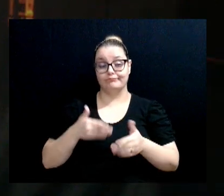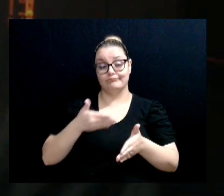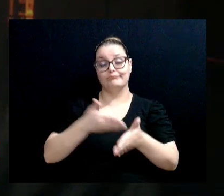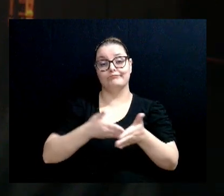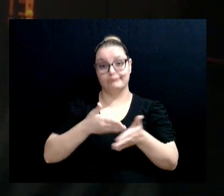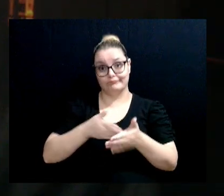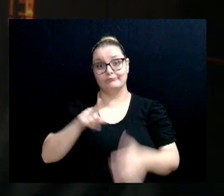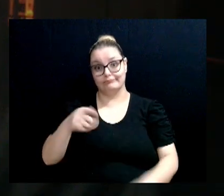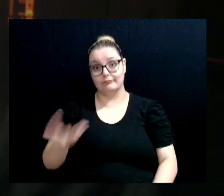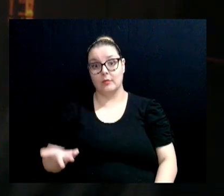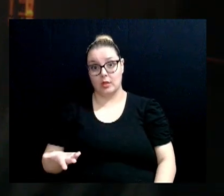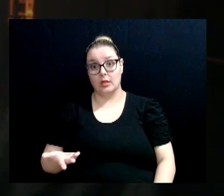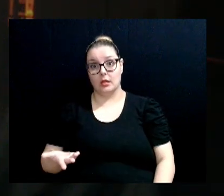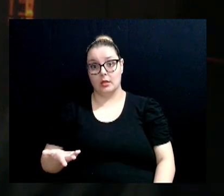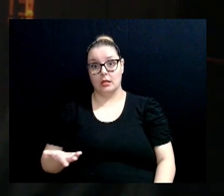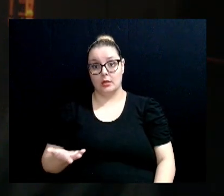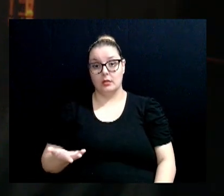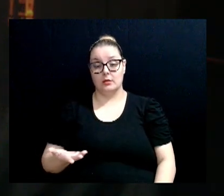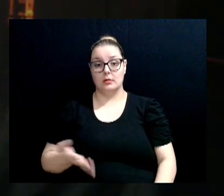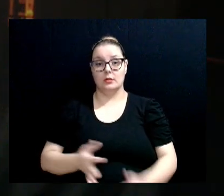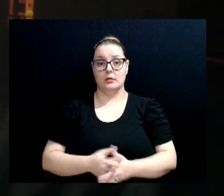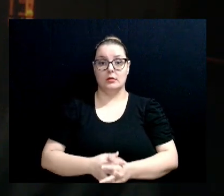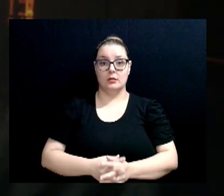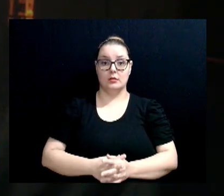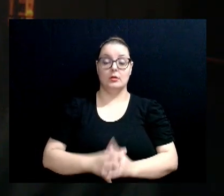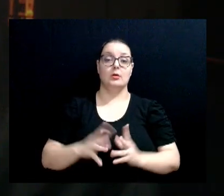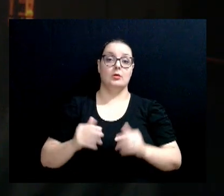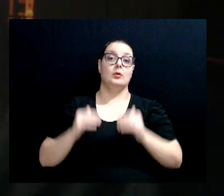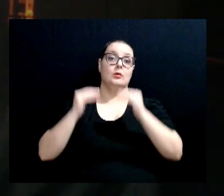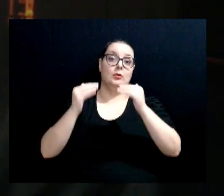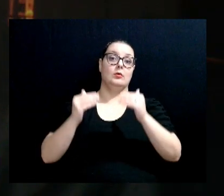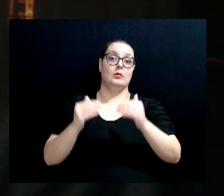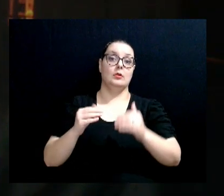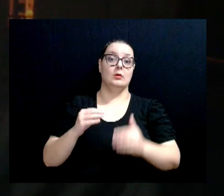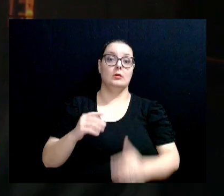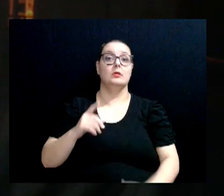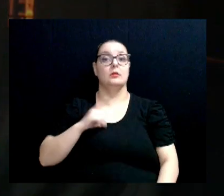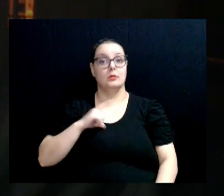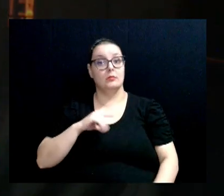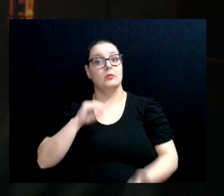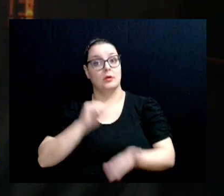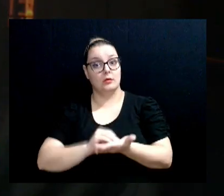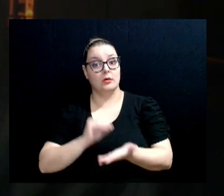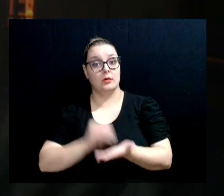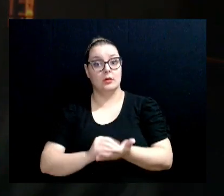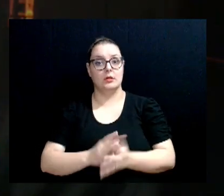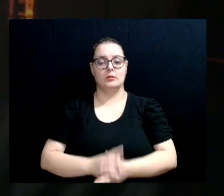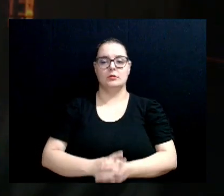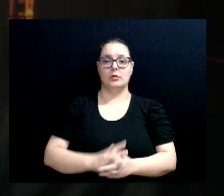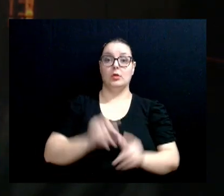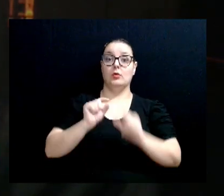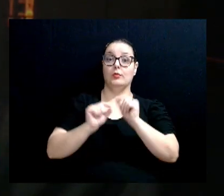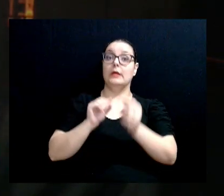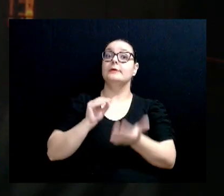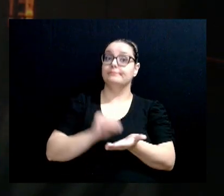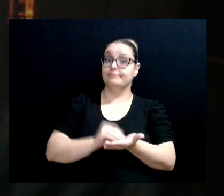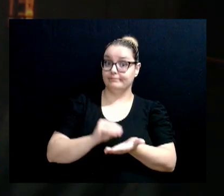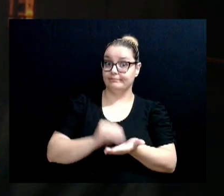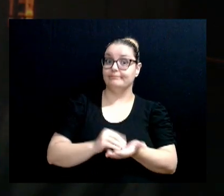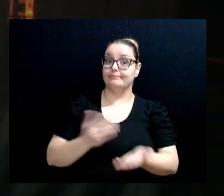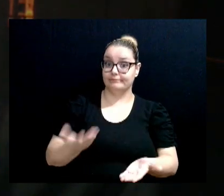né? Todo excesso esconde uma falta, e aí o que será que está faltando, né? Ô,